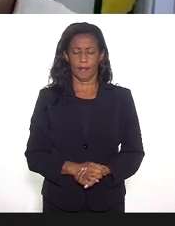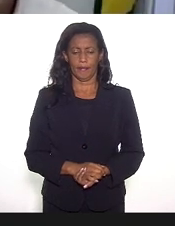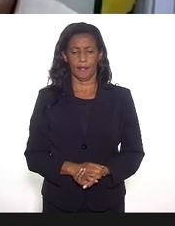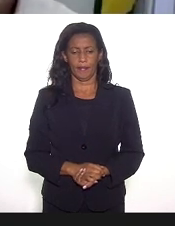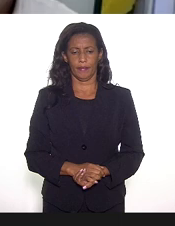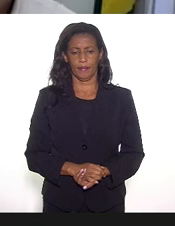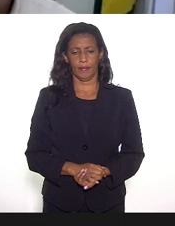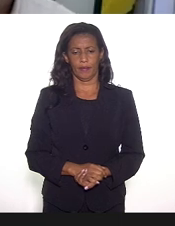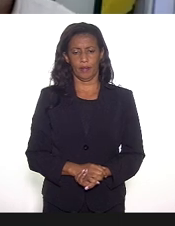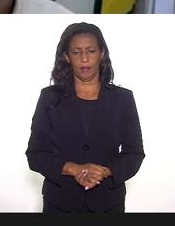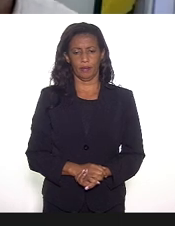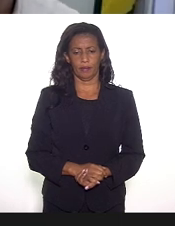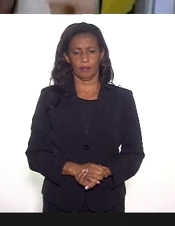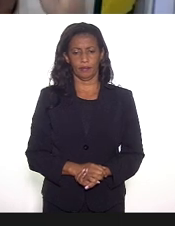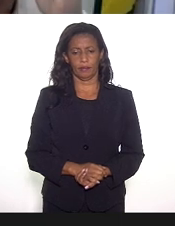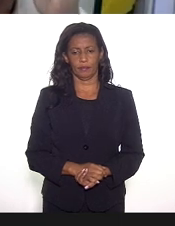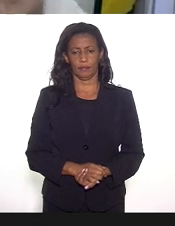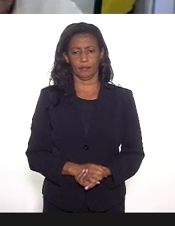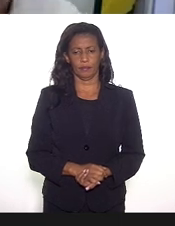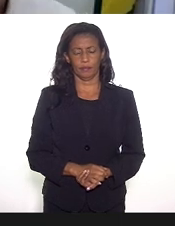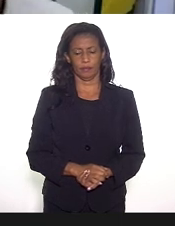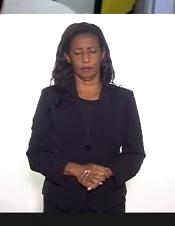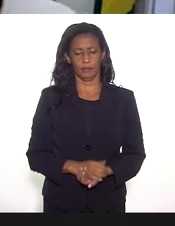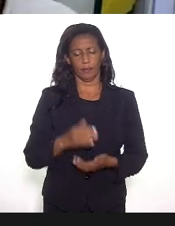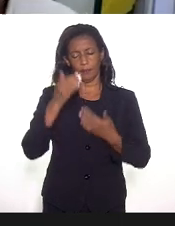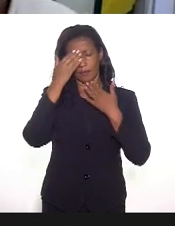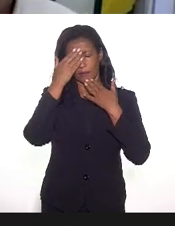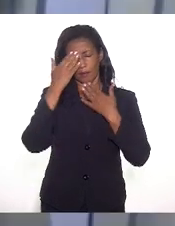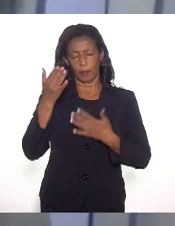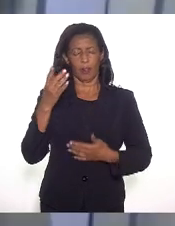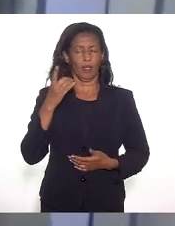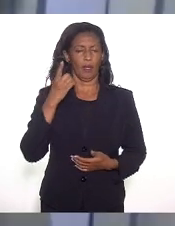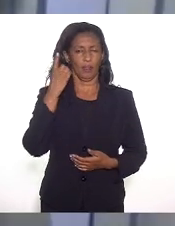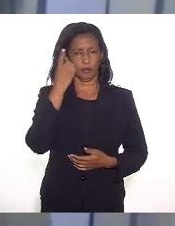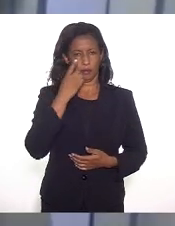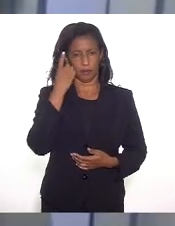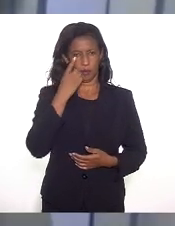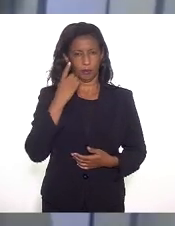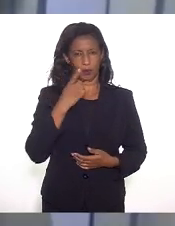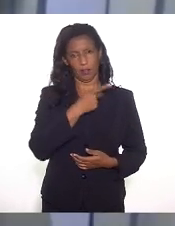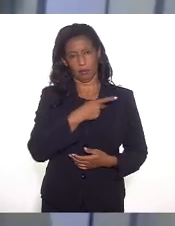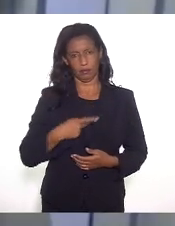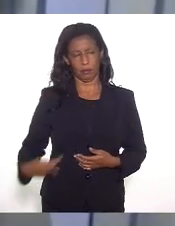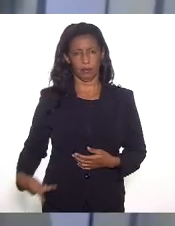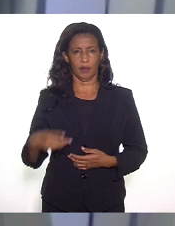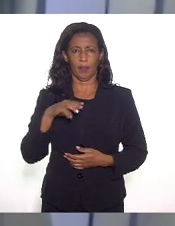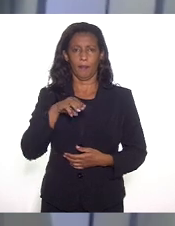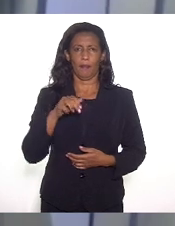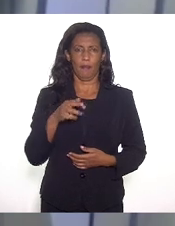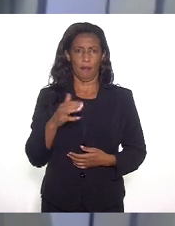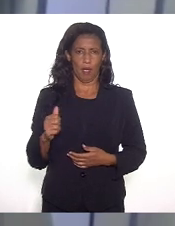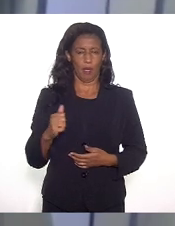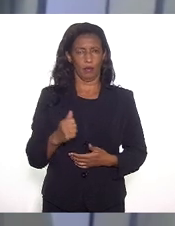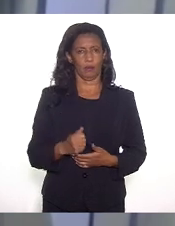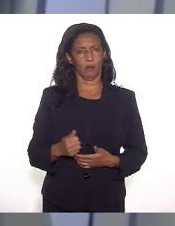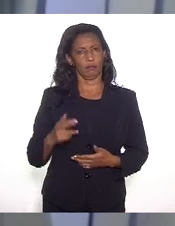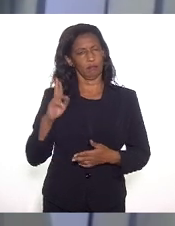Obrigado, deputada Marta Rocha, que mais uma vez preside este expediente